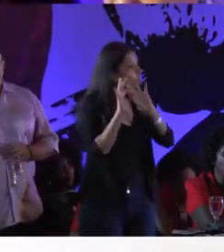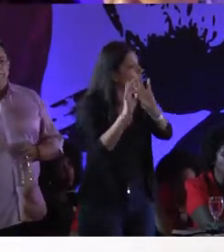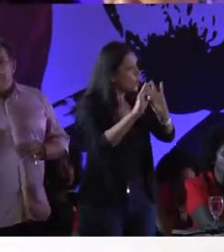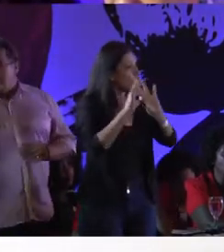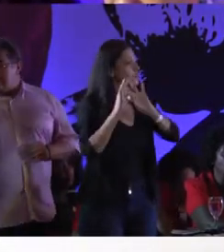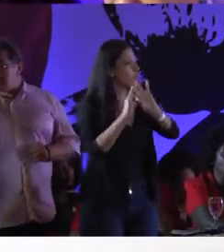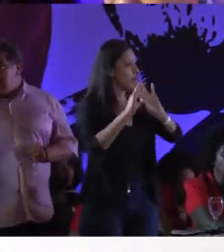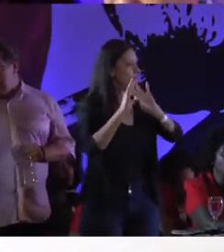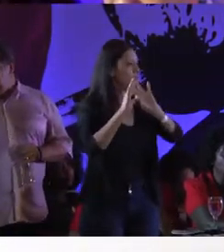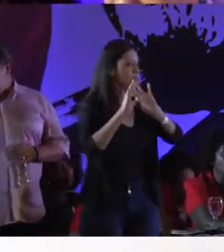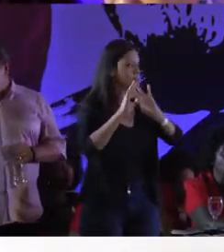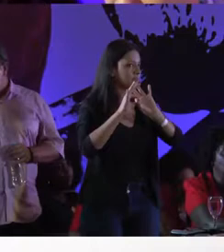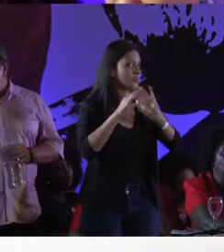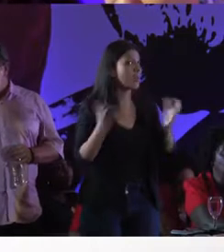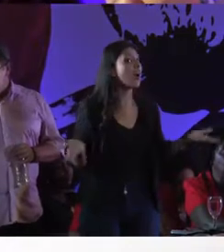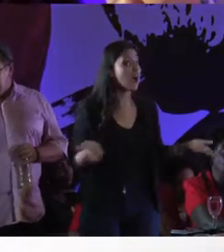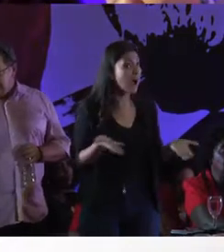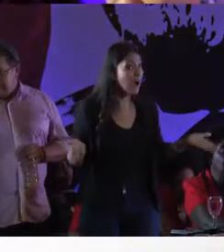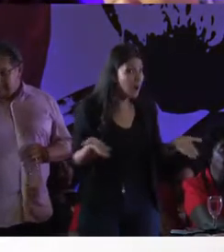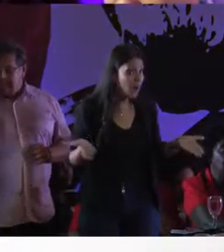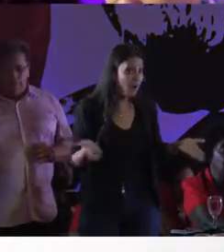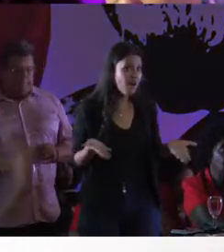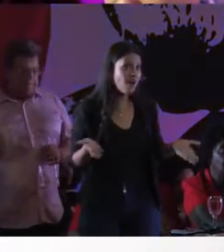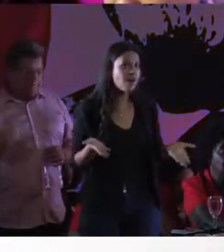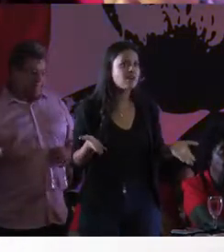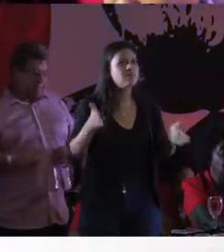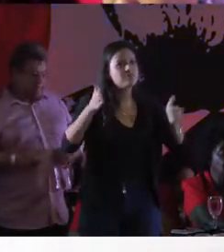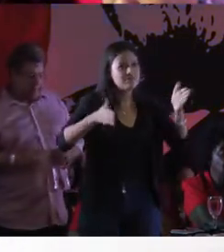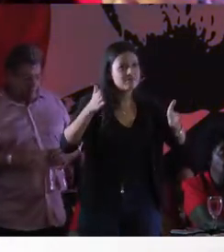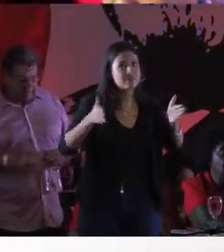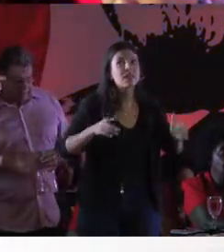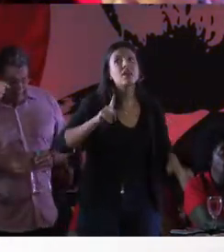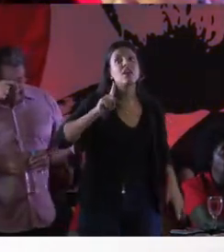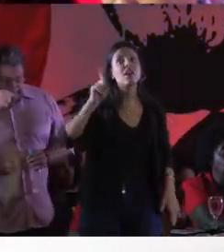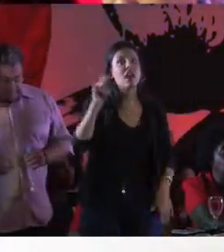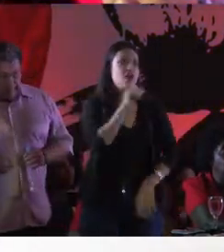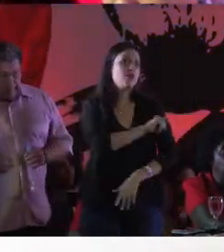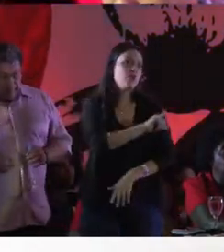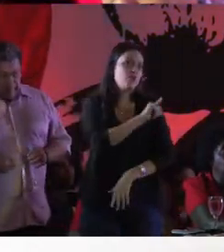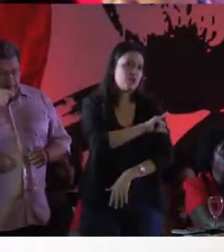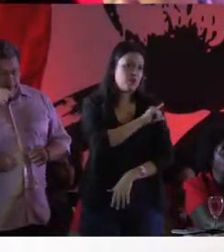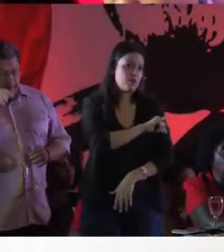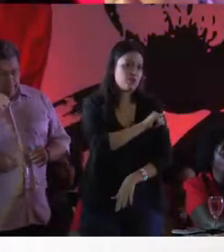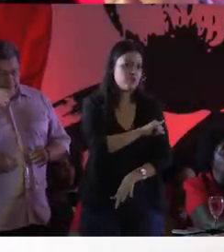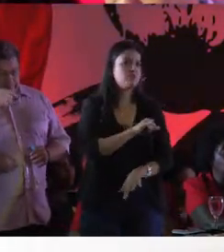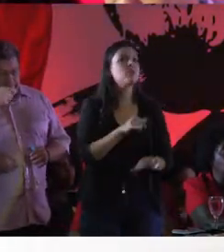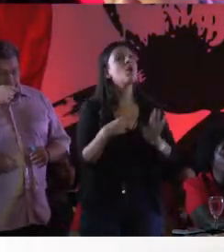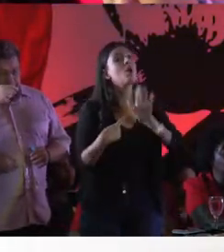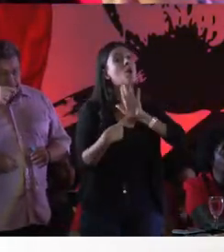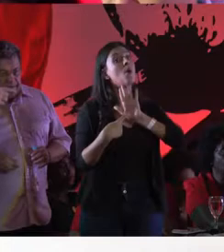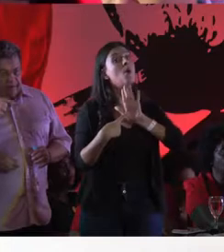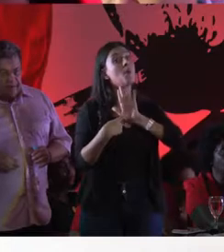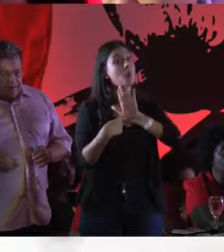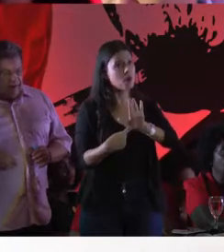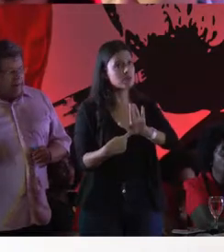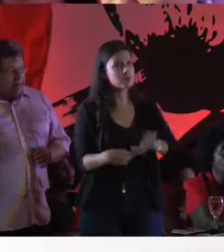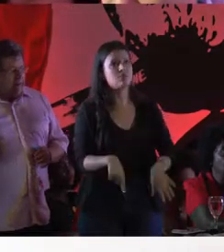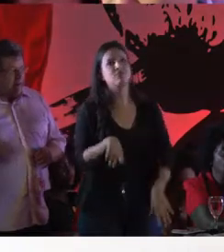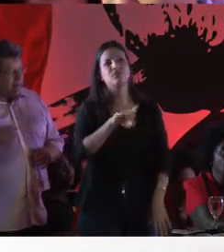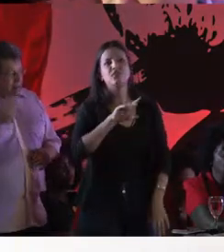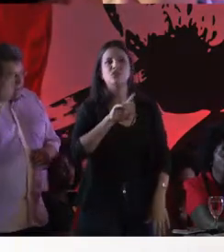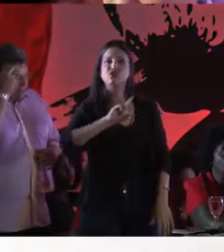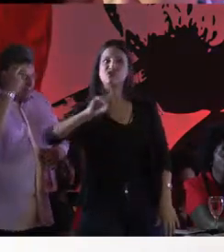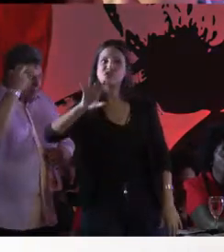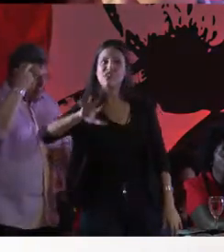nós estamos diante de uma situação em que a intervenção no Rio de Janeiro mostra que a direita, que não tem candidato para